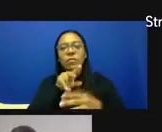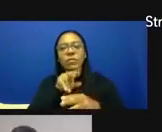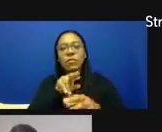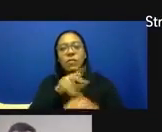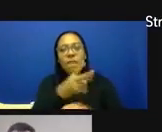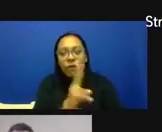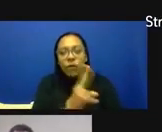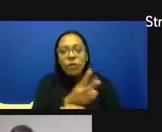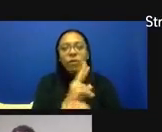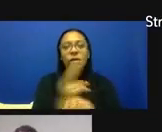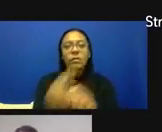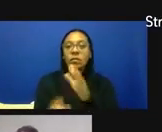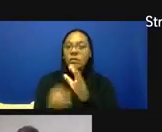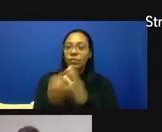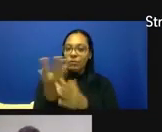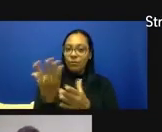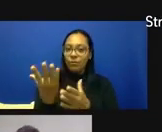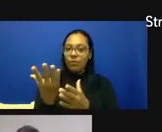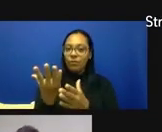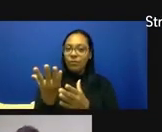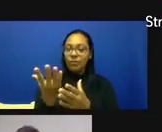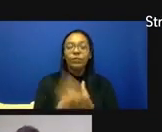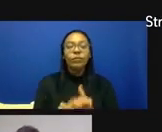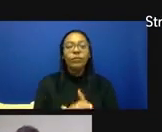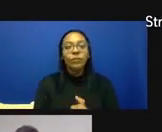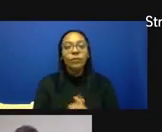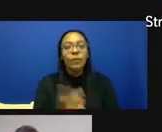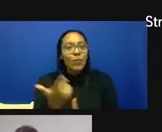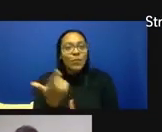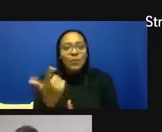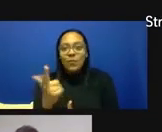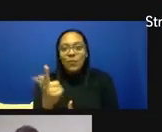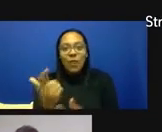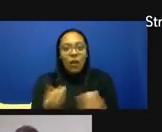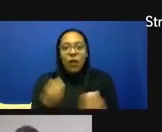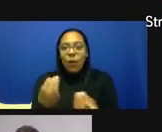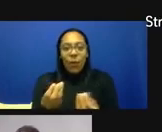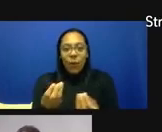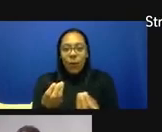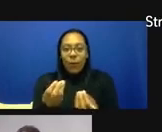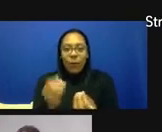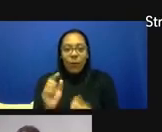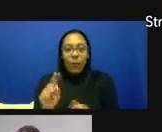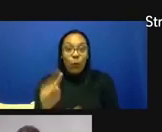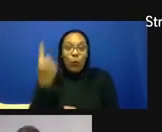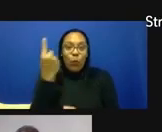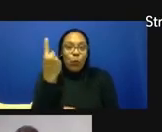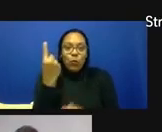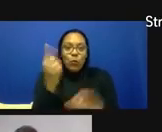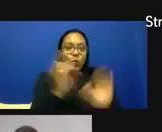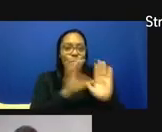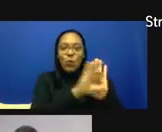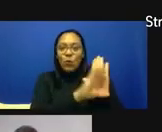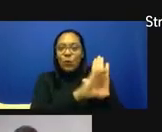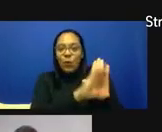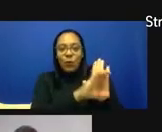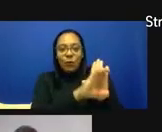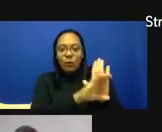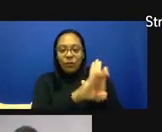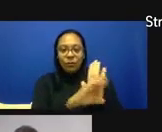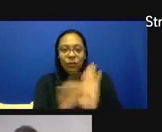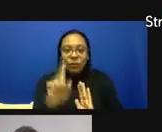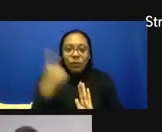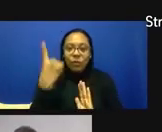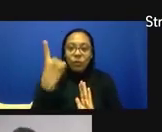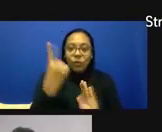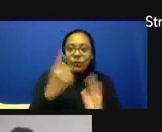manifestar, e a gente não tem como unificar isso num só conceito, num só sentido, porque não resume